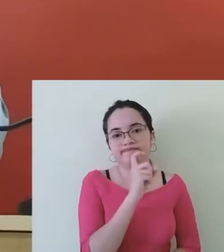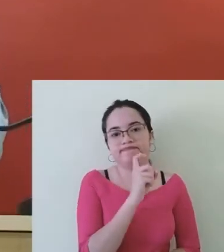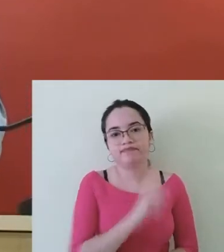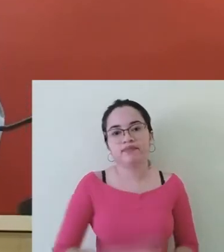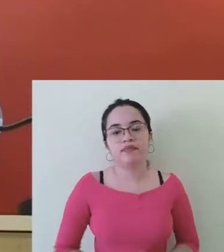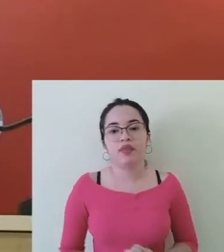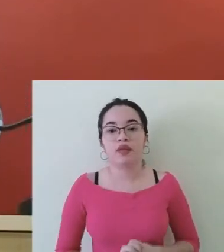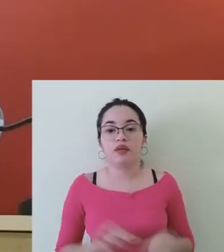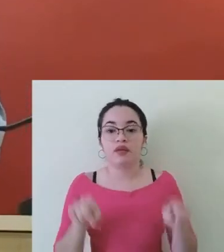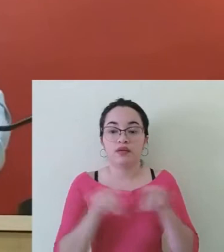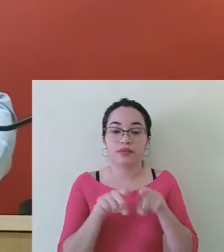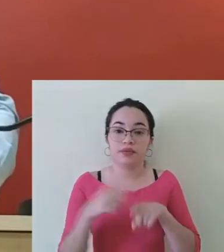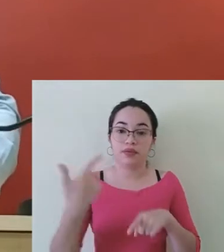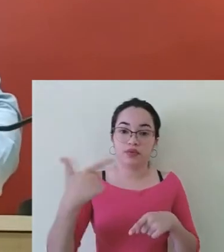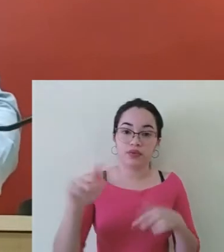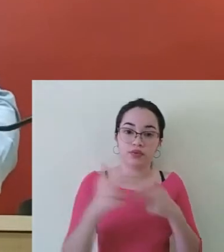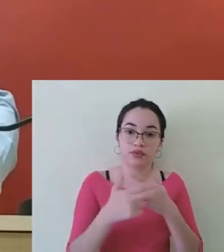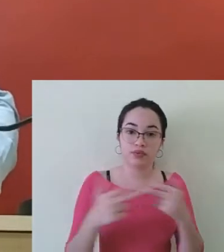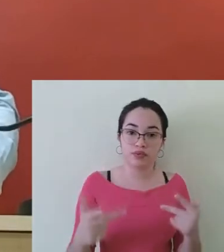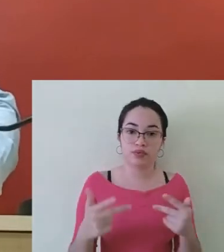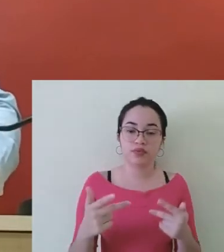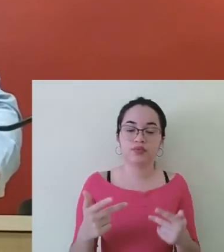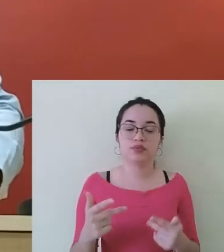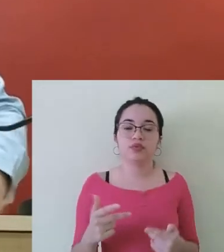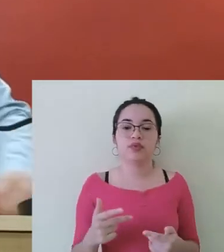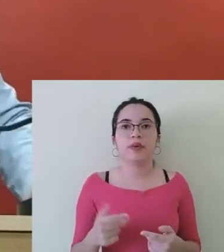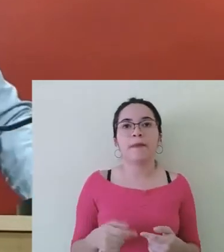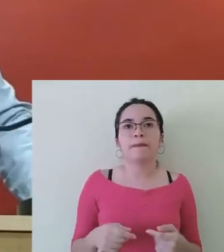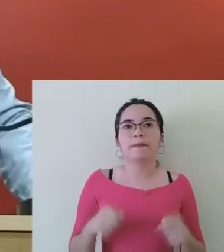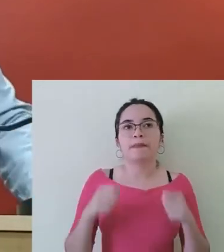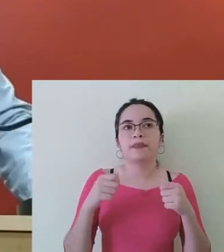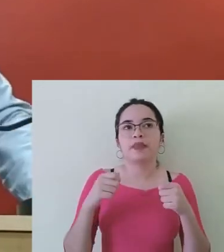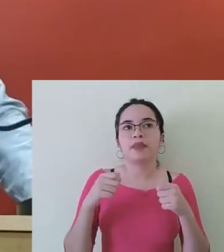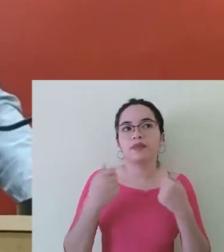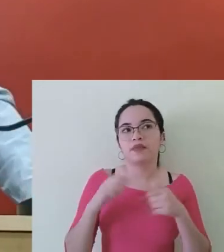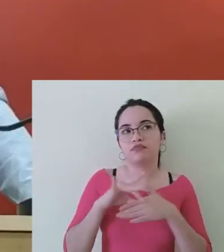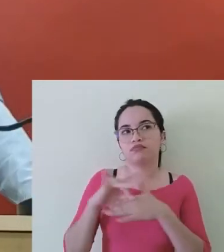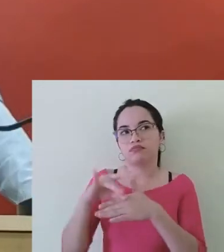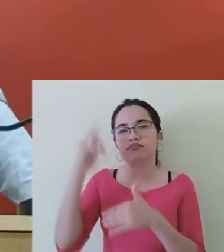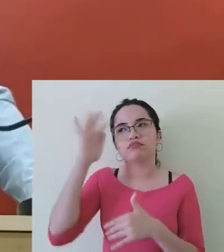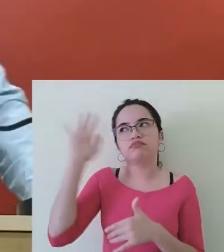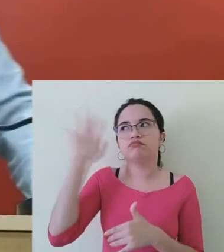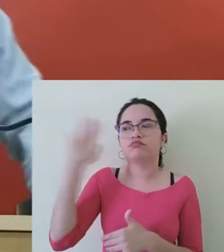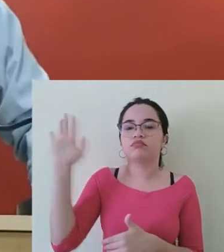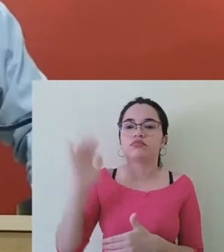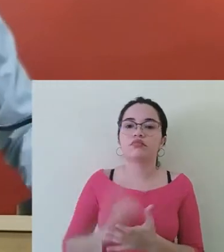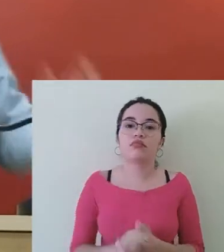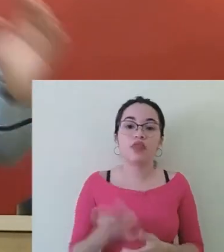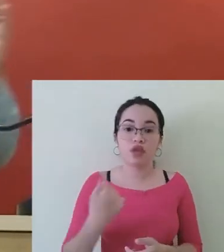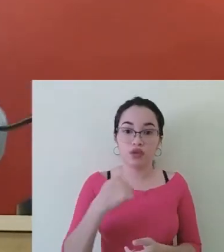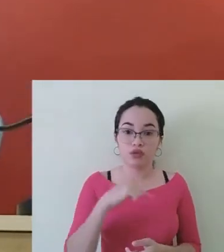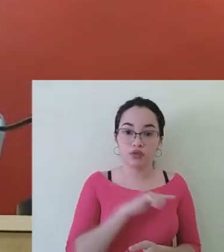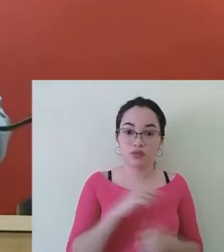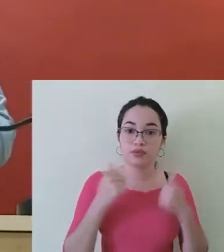engano. Também outra coisa que deve nos levar a refletir aqui é que